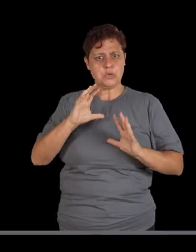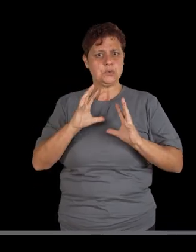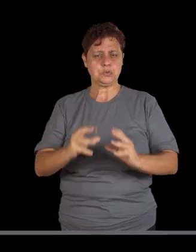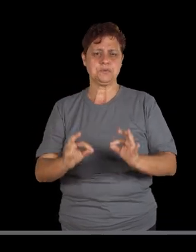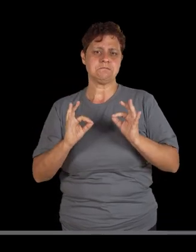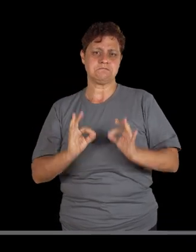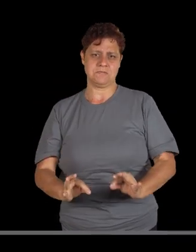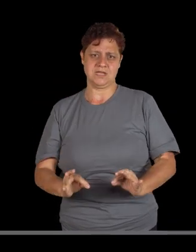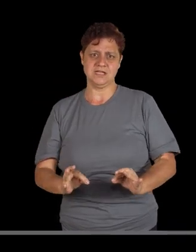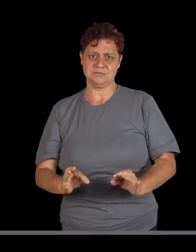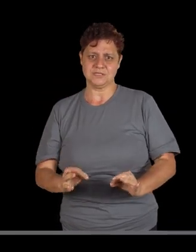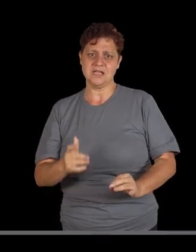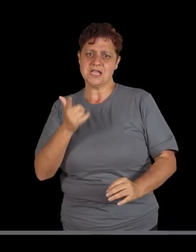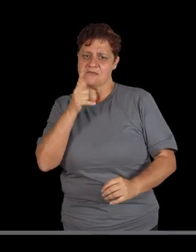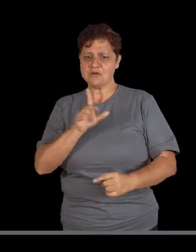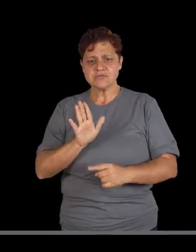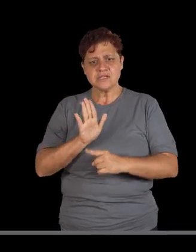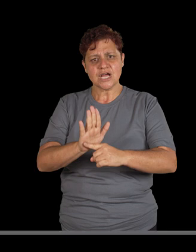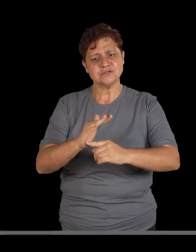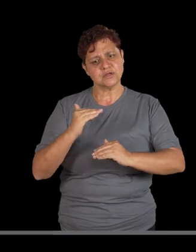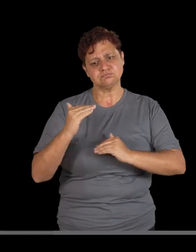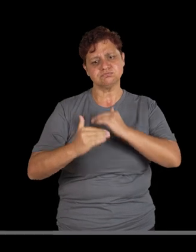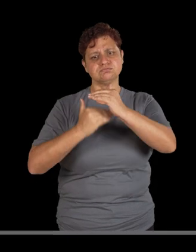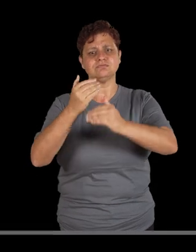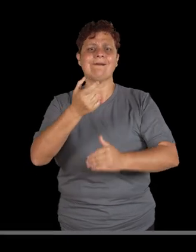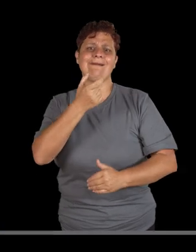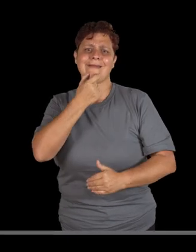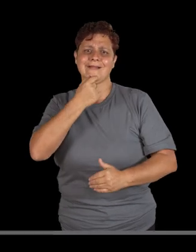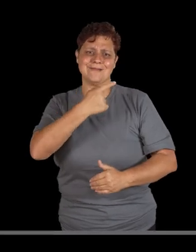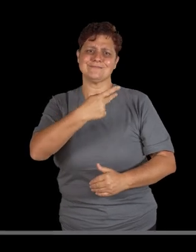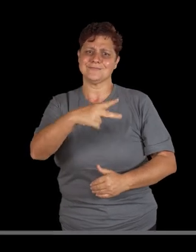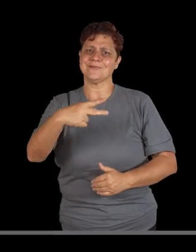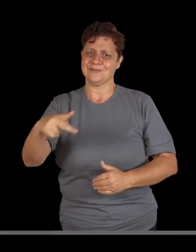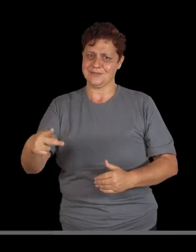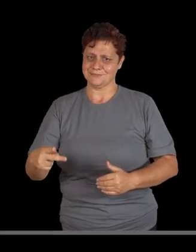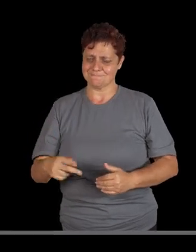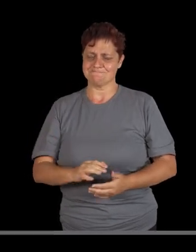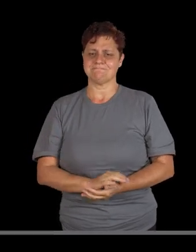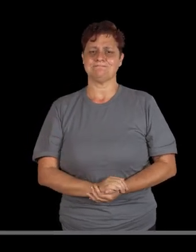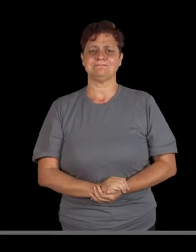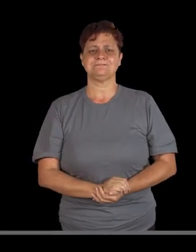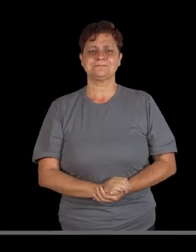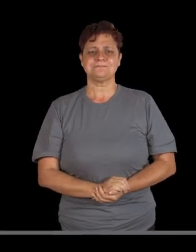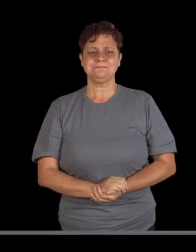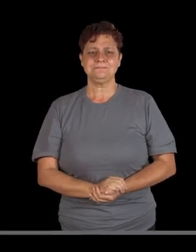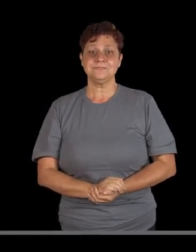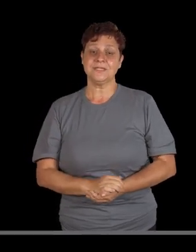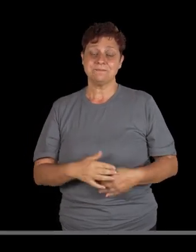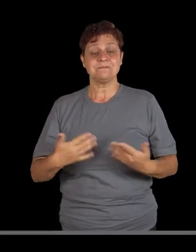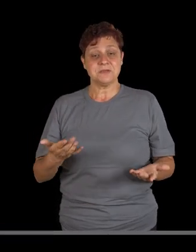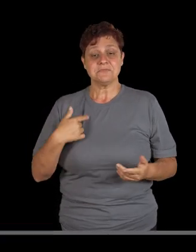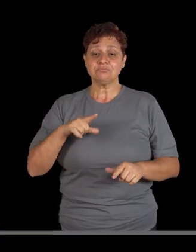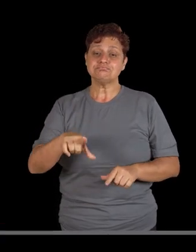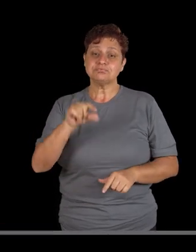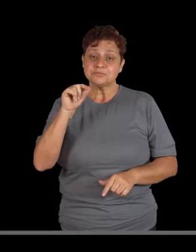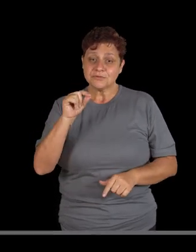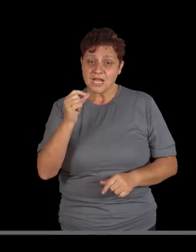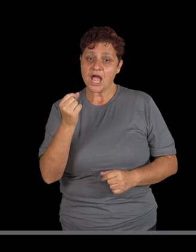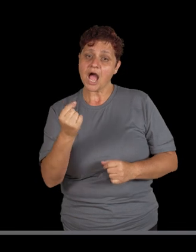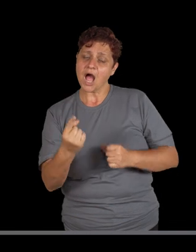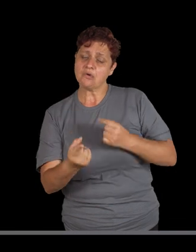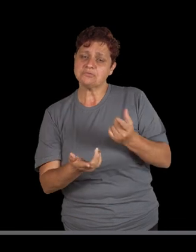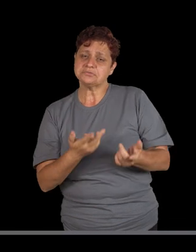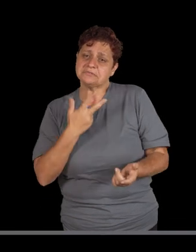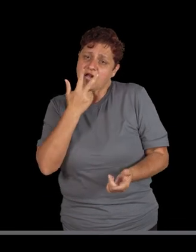que vão te deixar, vão deixar, na realidade, o seu inglês muito mais forte, mais encorpado. Tá bom? Eu separei aqui, então, alguns